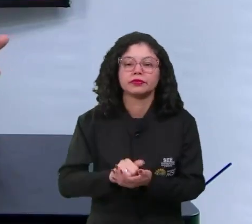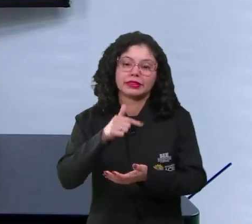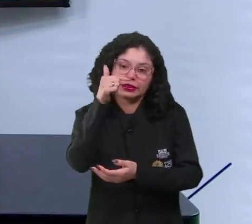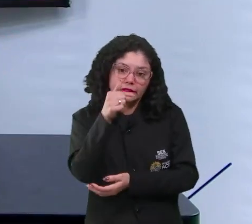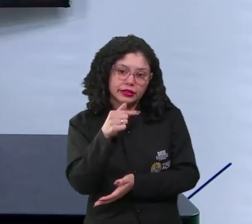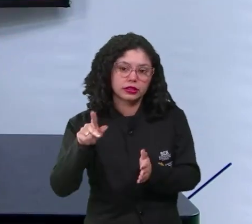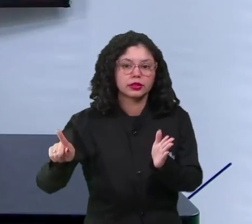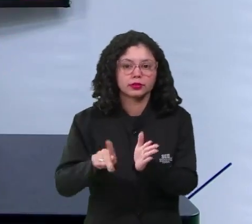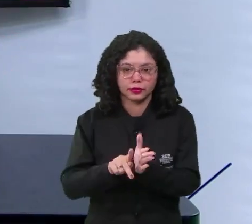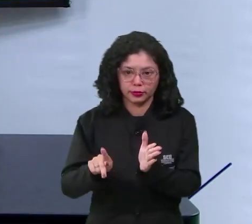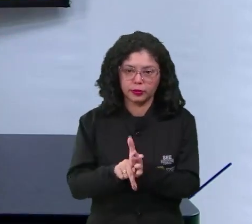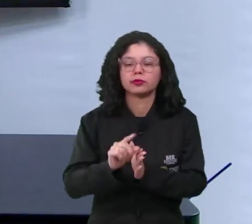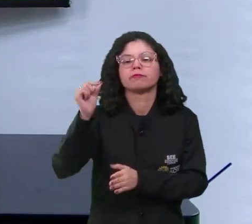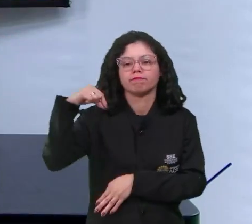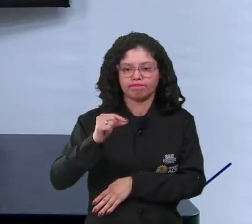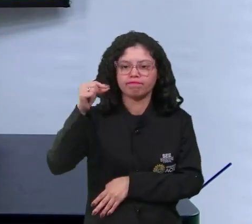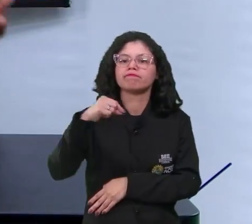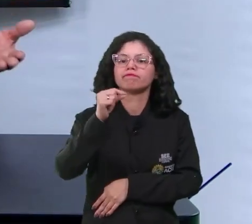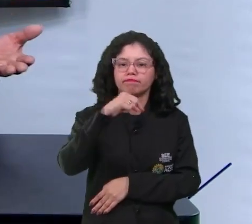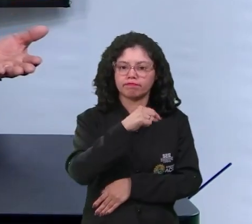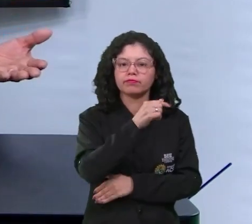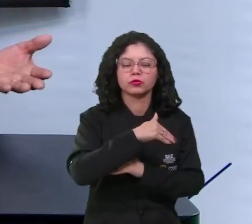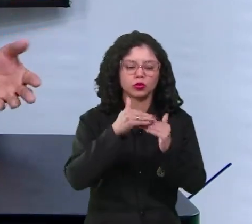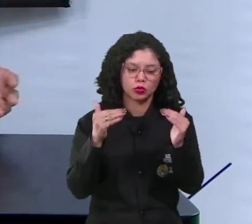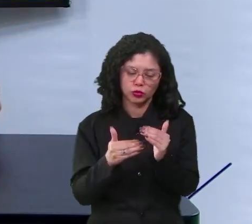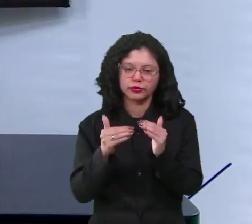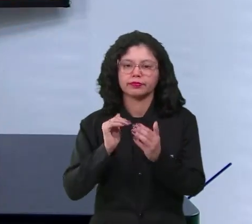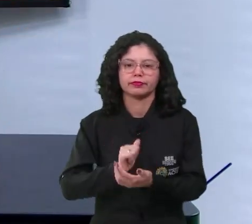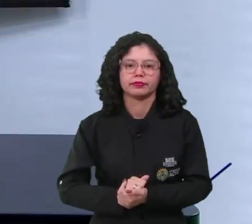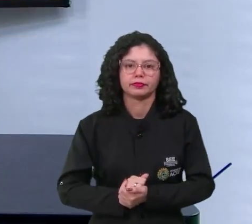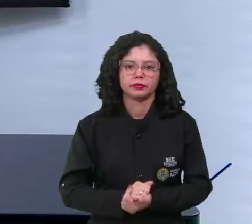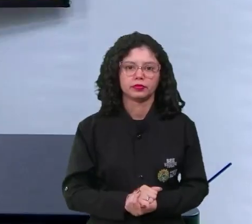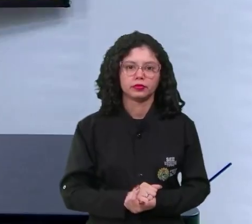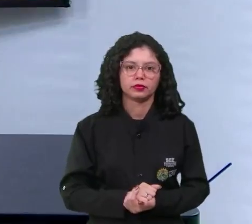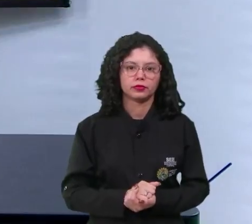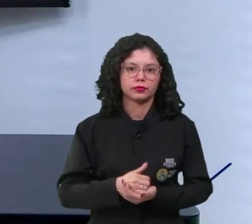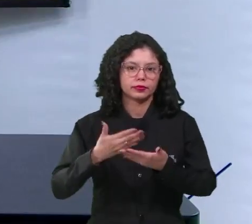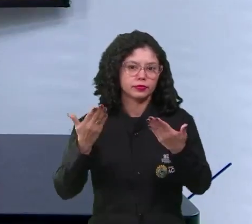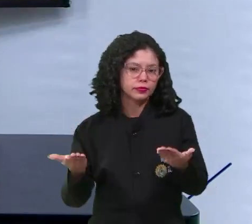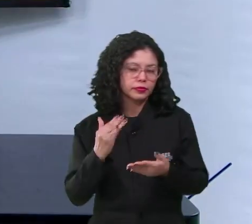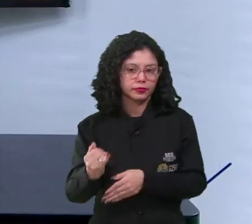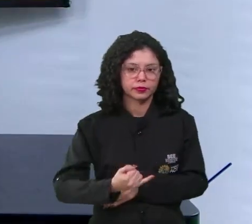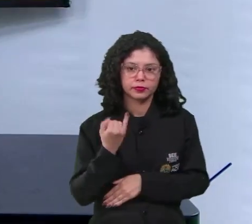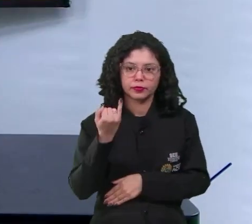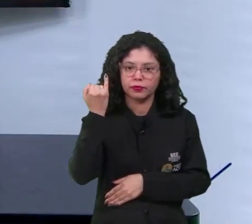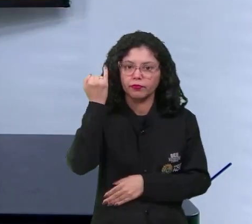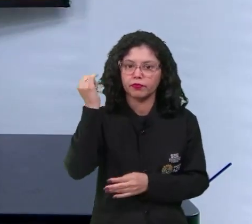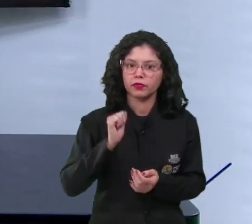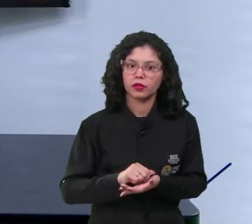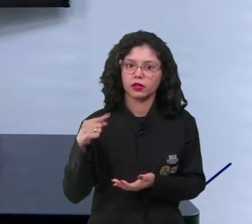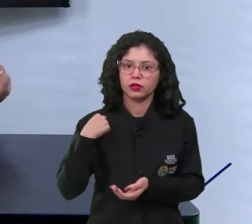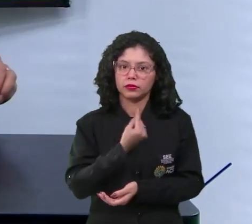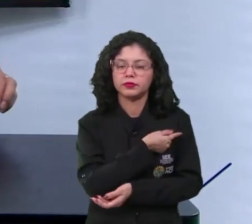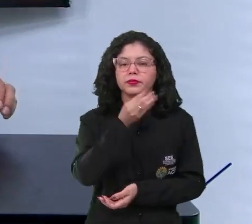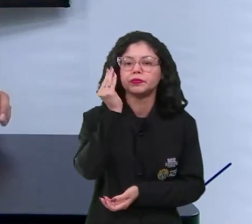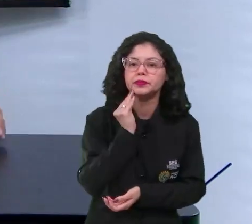7 depende totalmente ou em parte das abelhas. Então é fundamental que a gente tenha essa